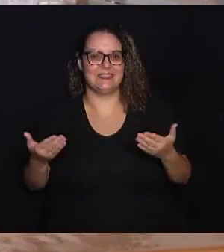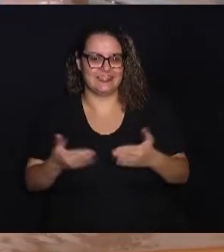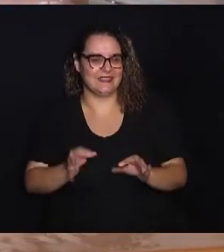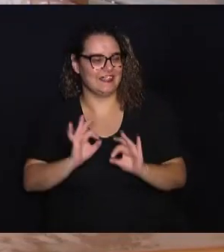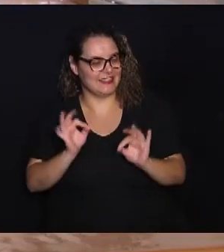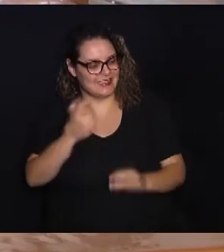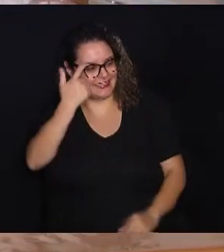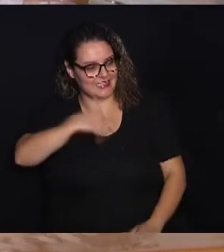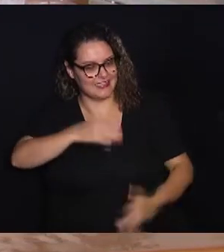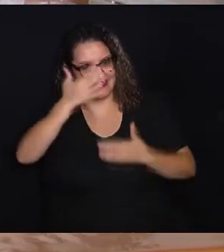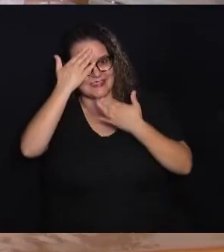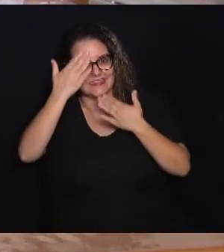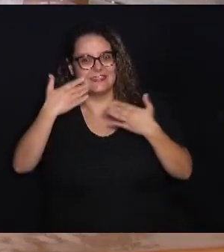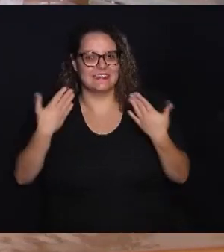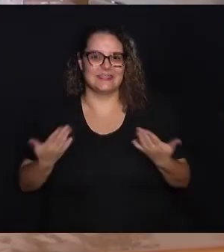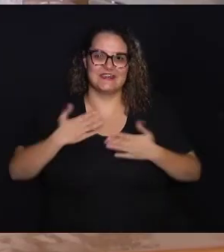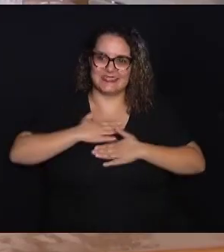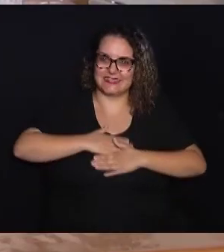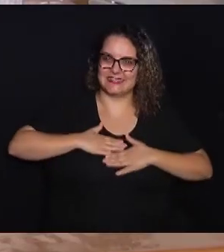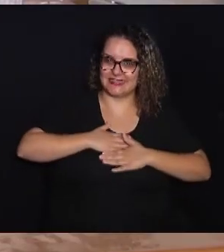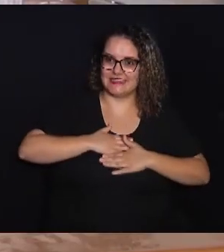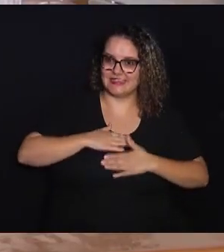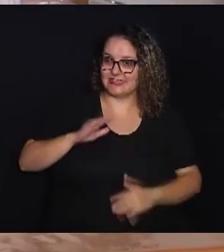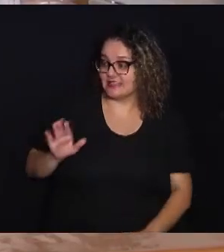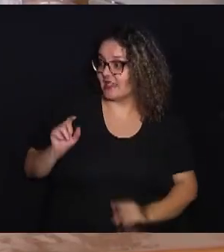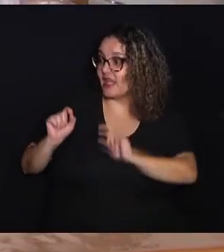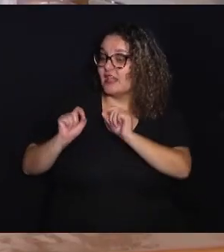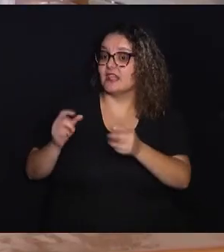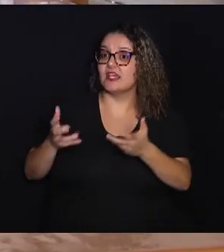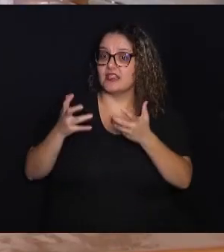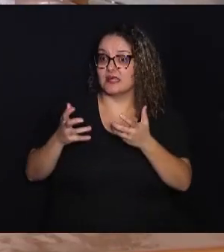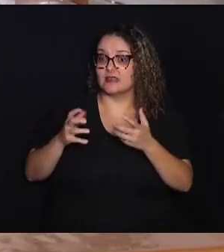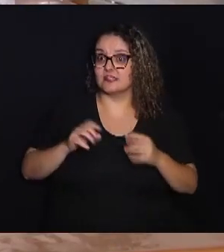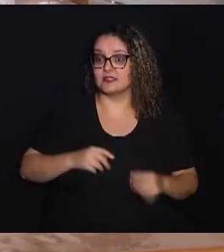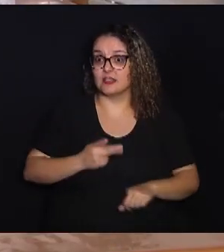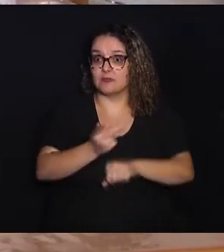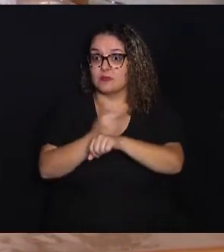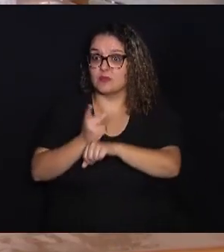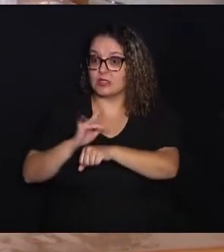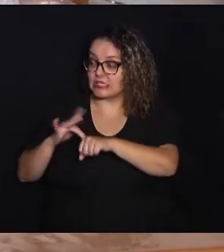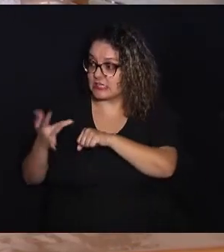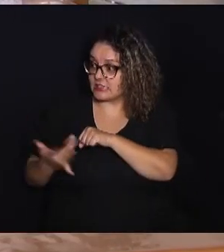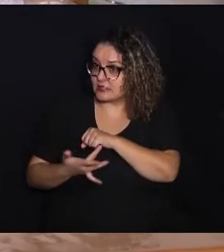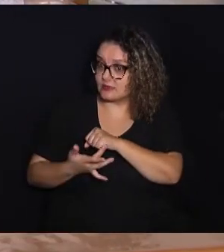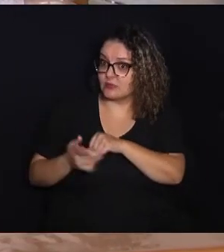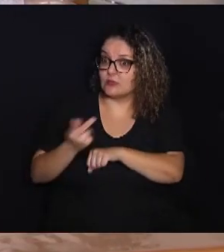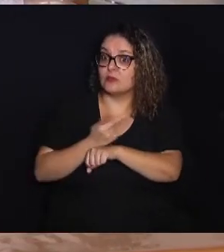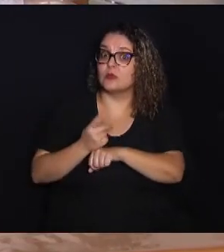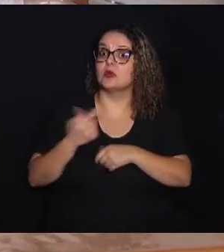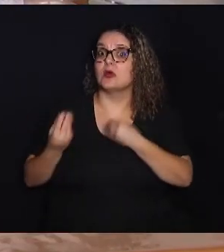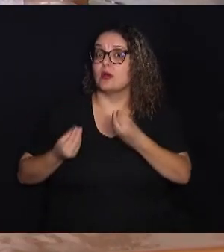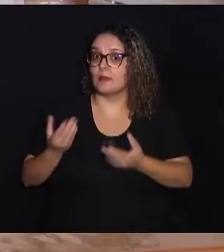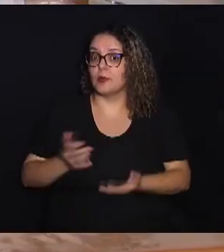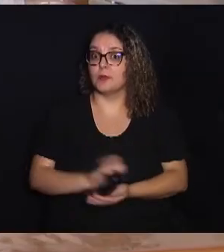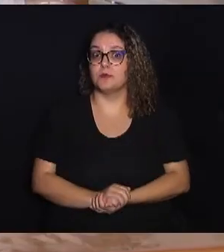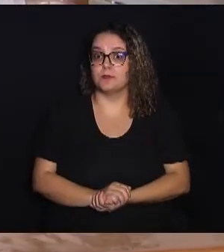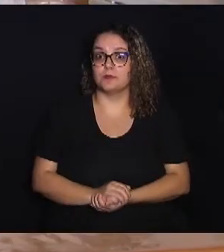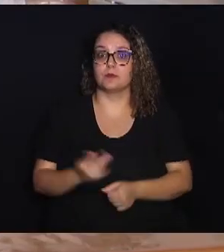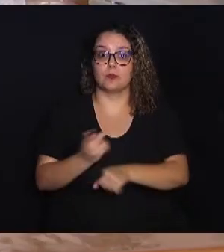2 voltas aqui no meu dedo e passar a pontinha do fio aqui por dentro. Então, ele vai fazer um